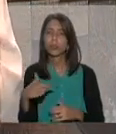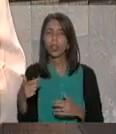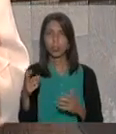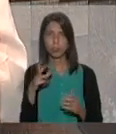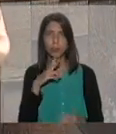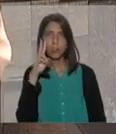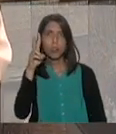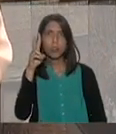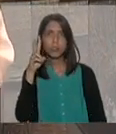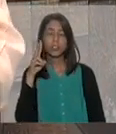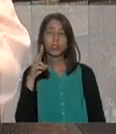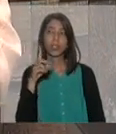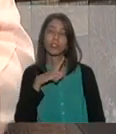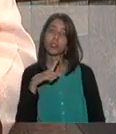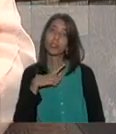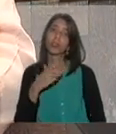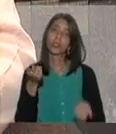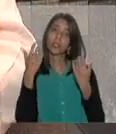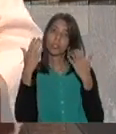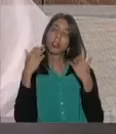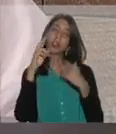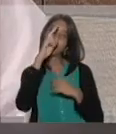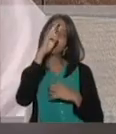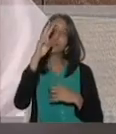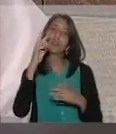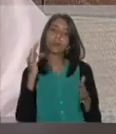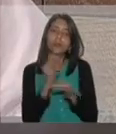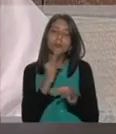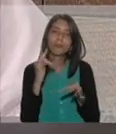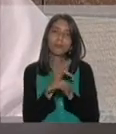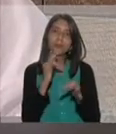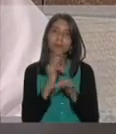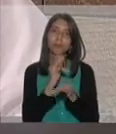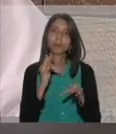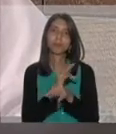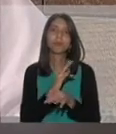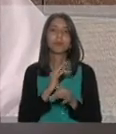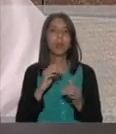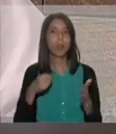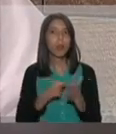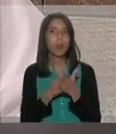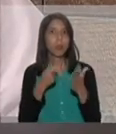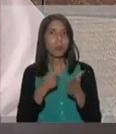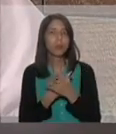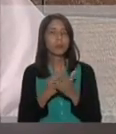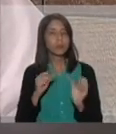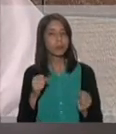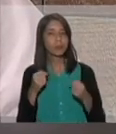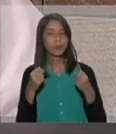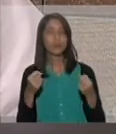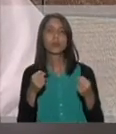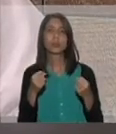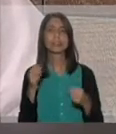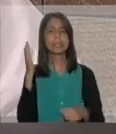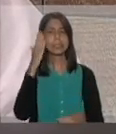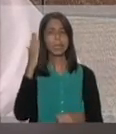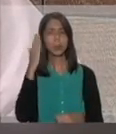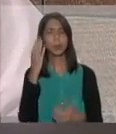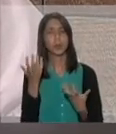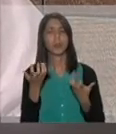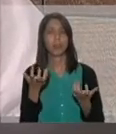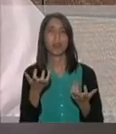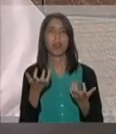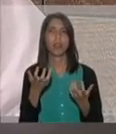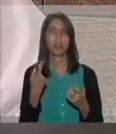disposição interior para seguir o teu caminho muito forte, eu né? tive uma força interior muito grande de resistência e de luta, né? Quer